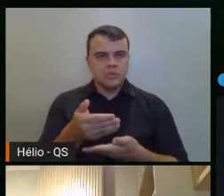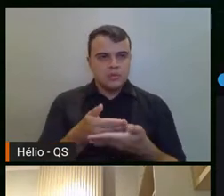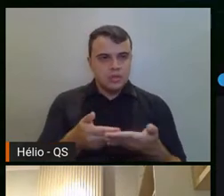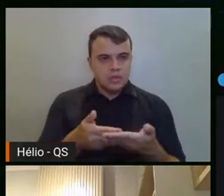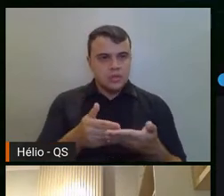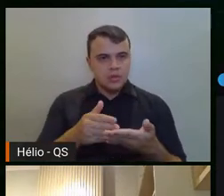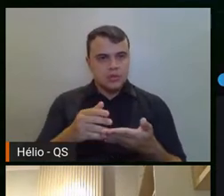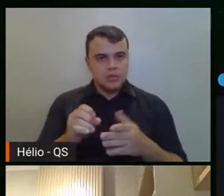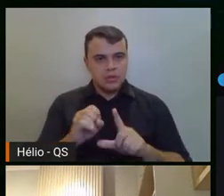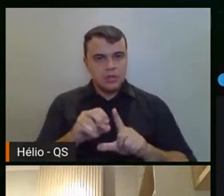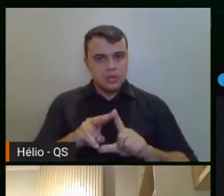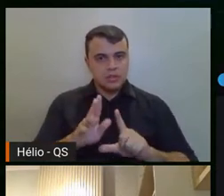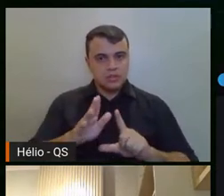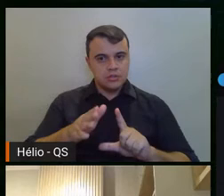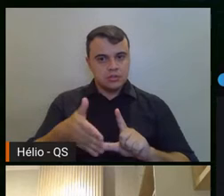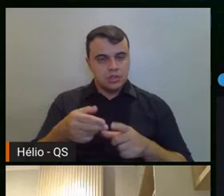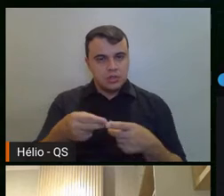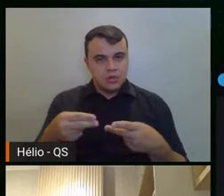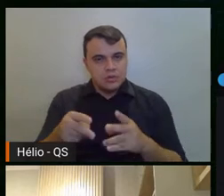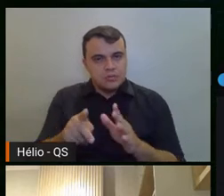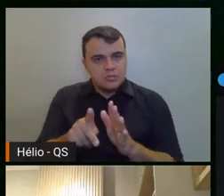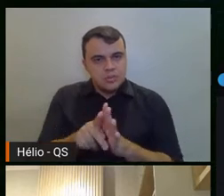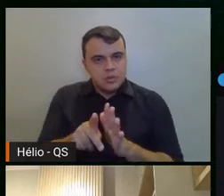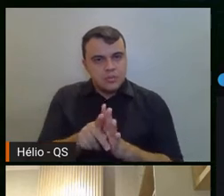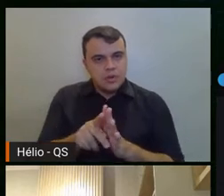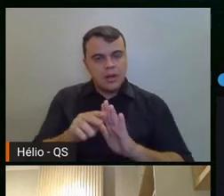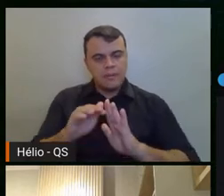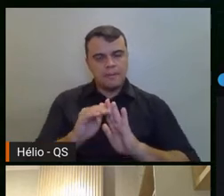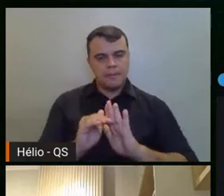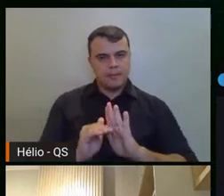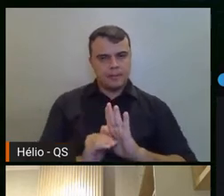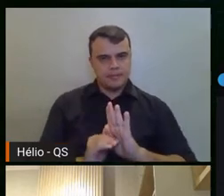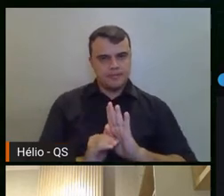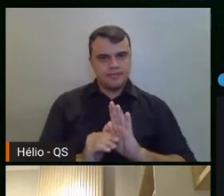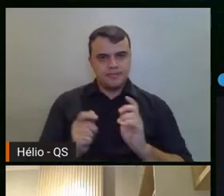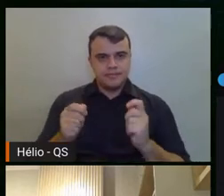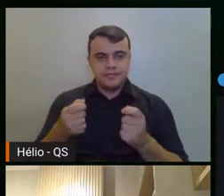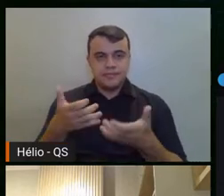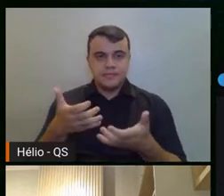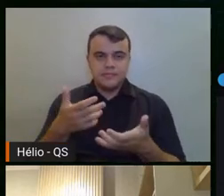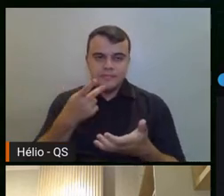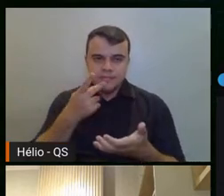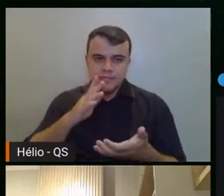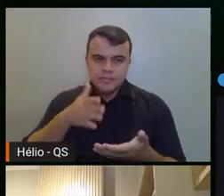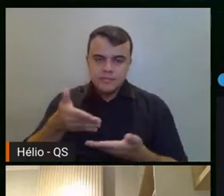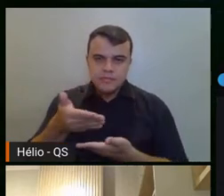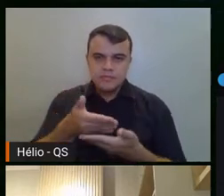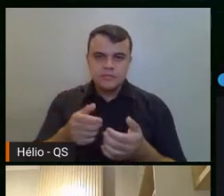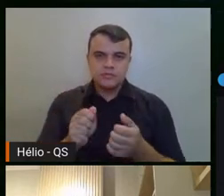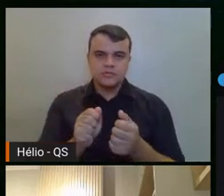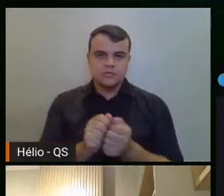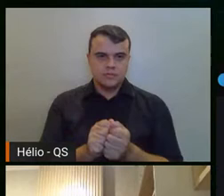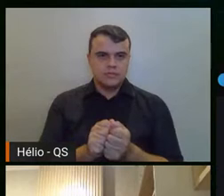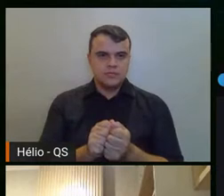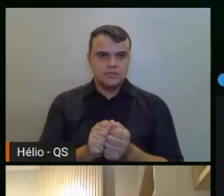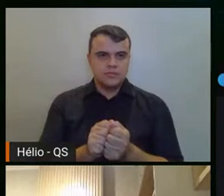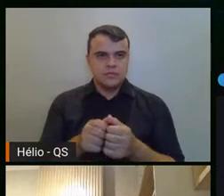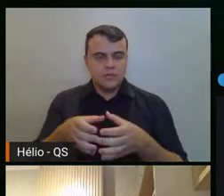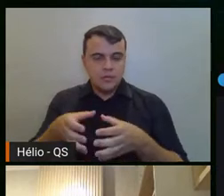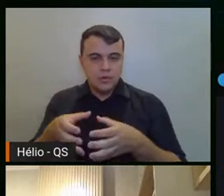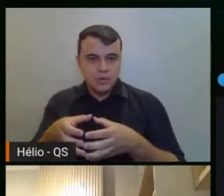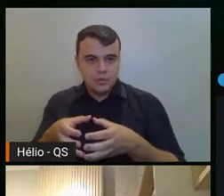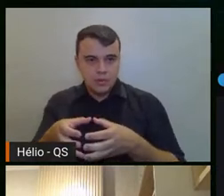compartilhando questões relacionadas ao programa Se alguém puder já Compartilhe o link da comunidade